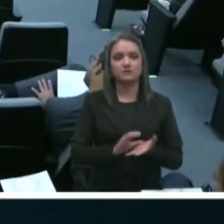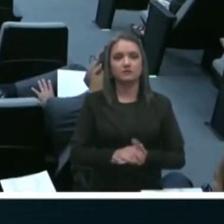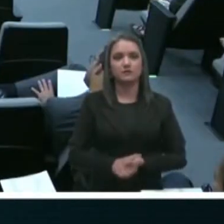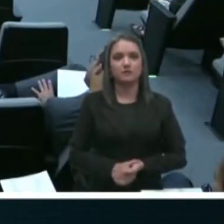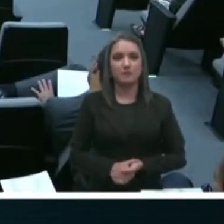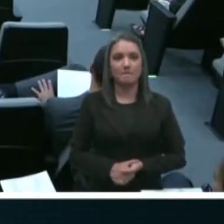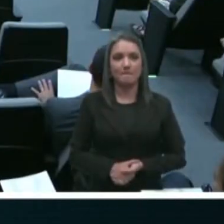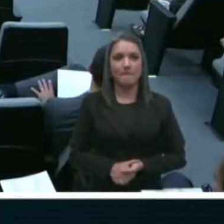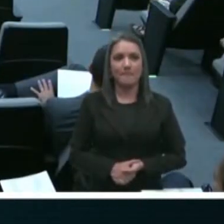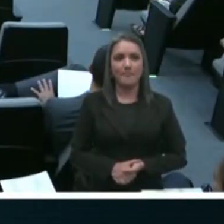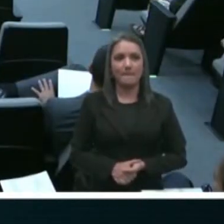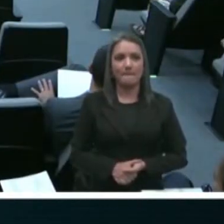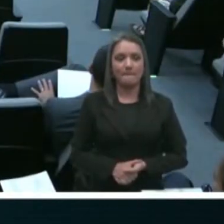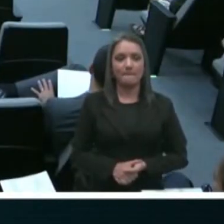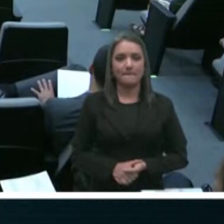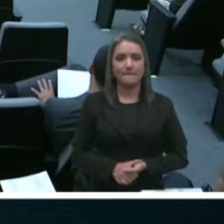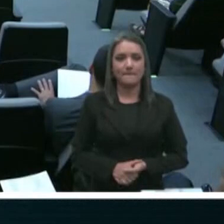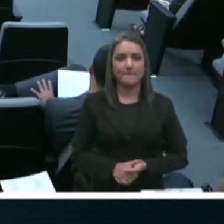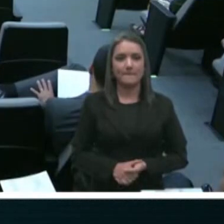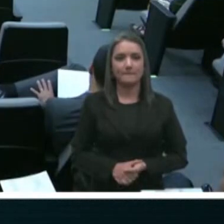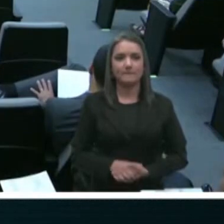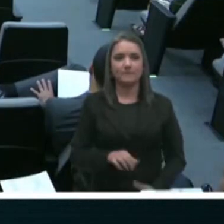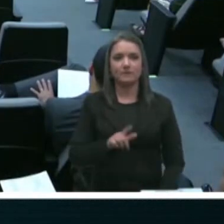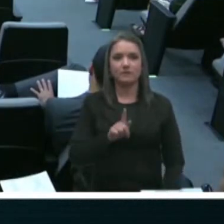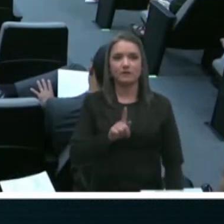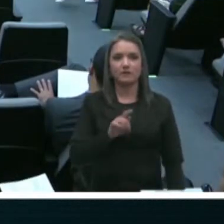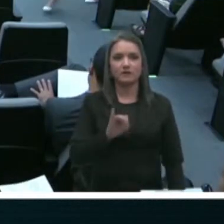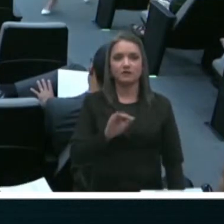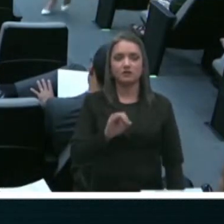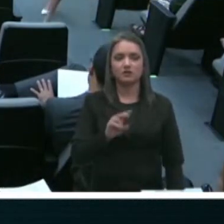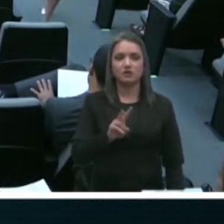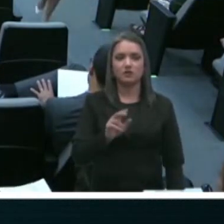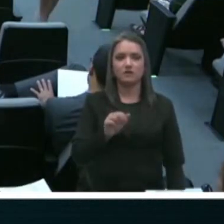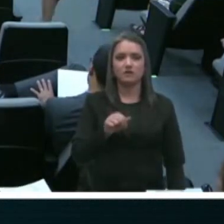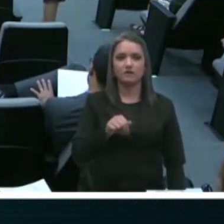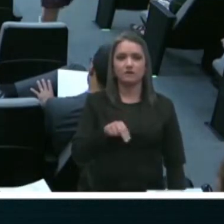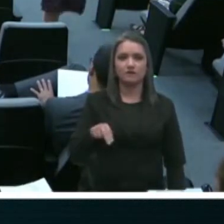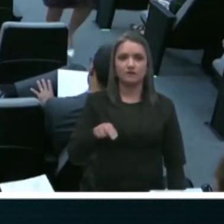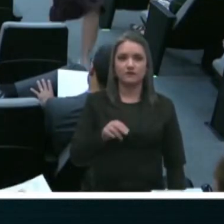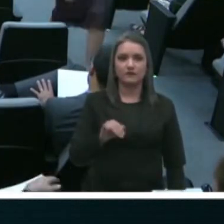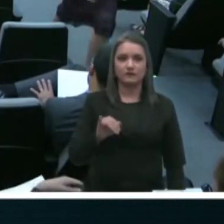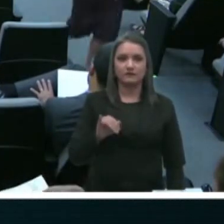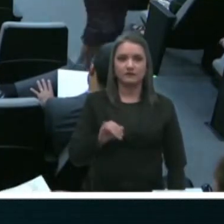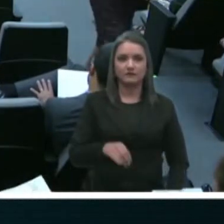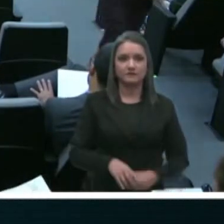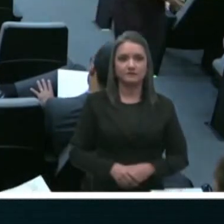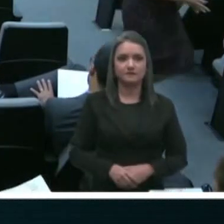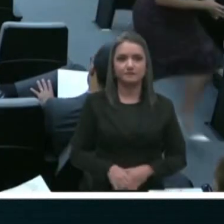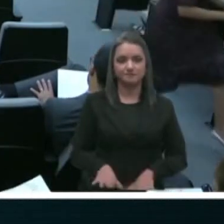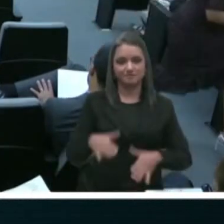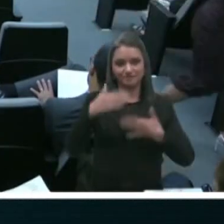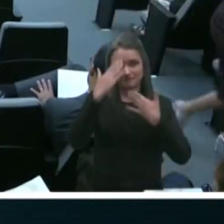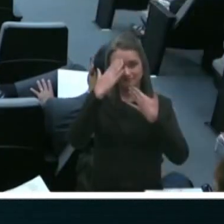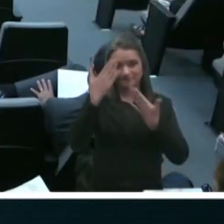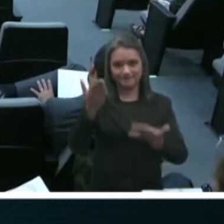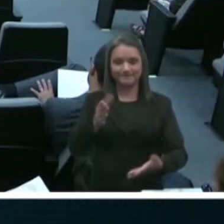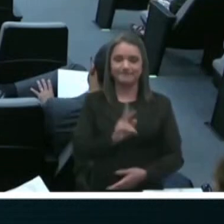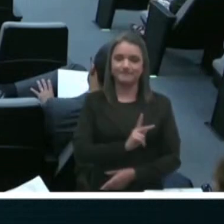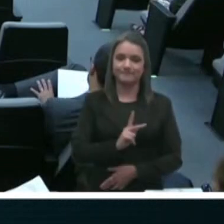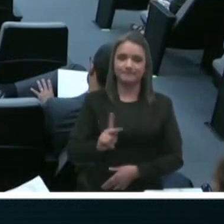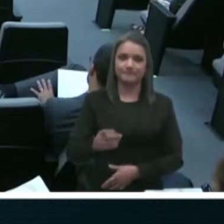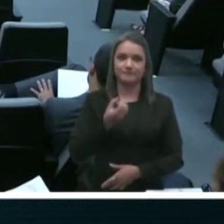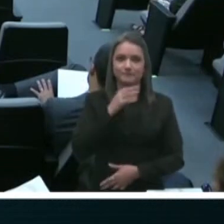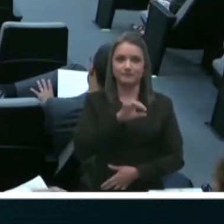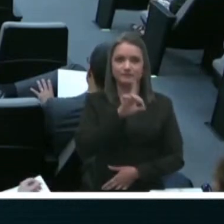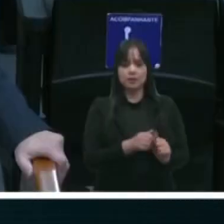CNJ, várias dessas decisões foram tomadas durante as férias ou durante a ausência de magistrados de outras